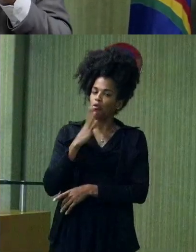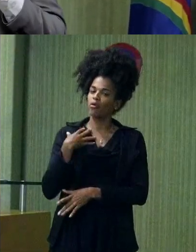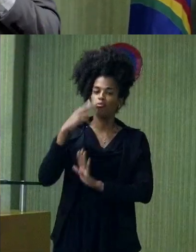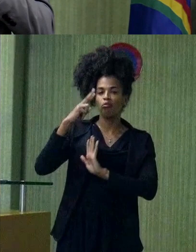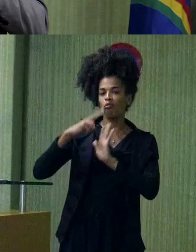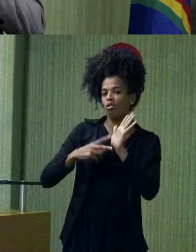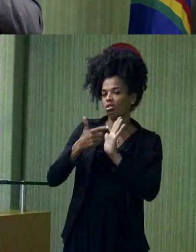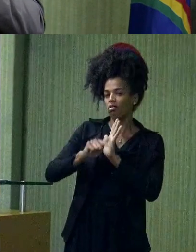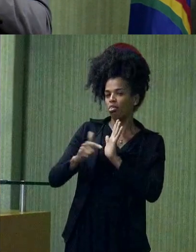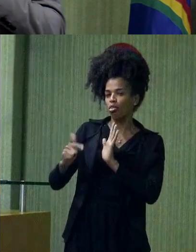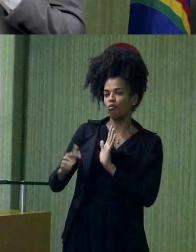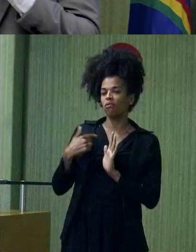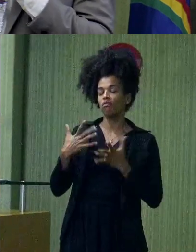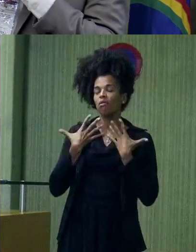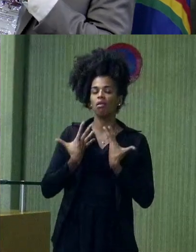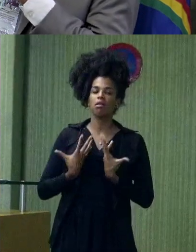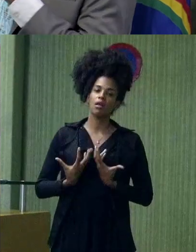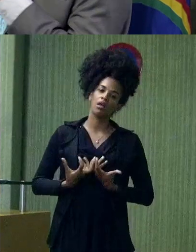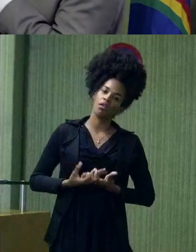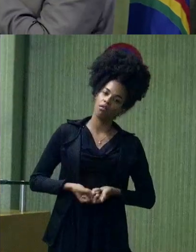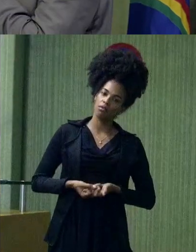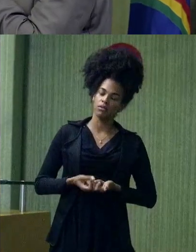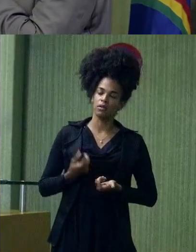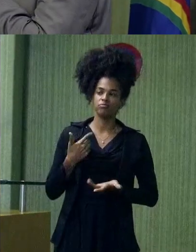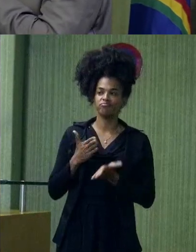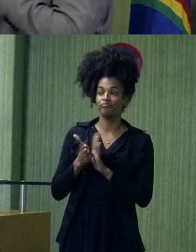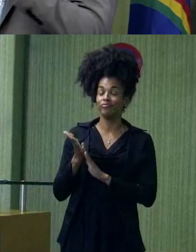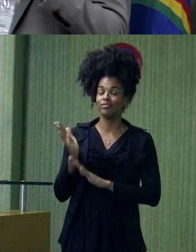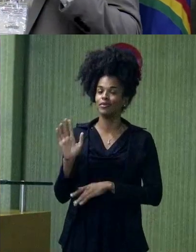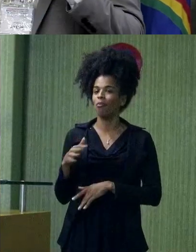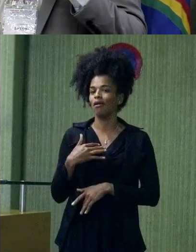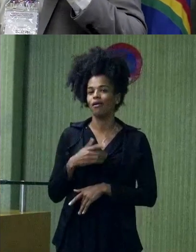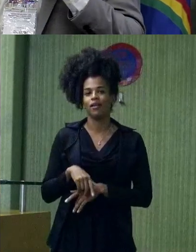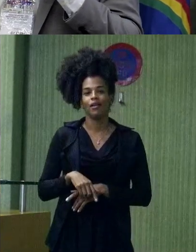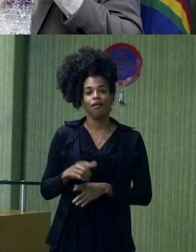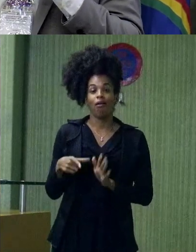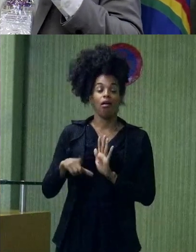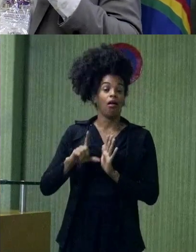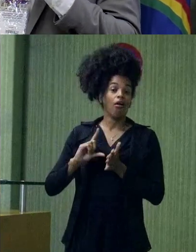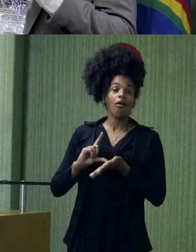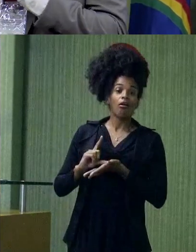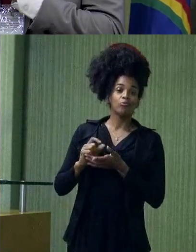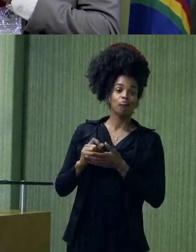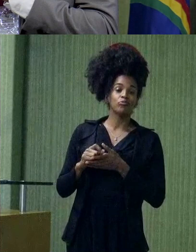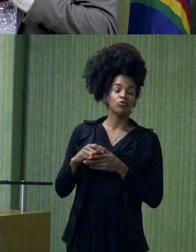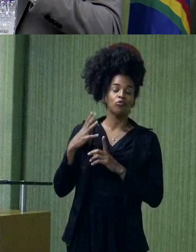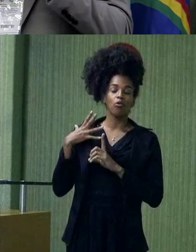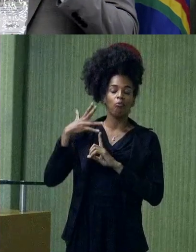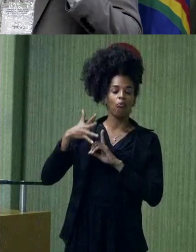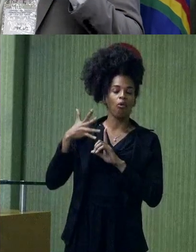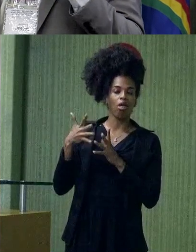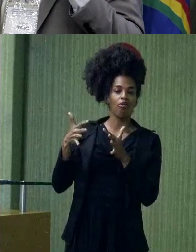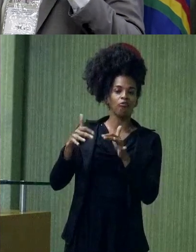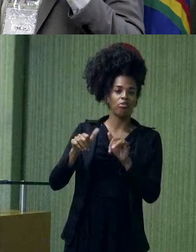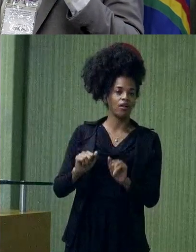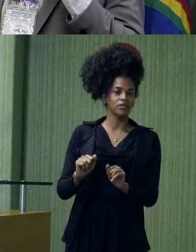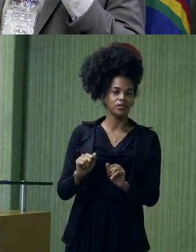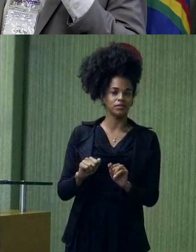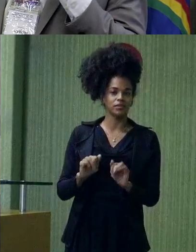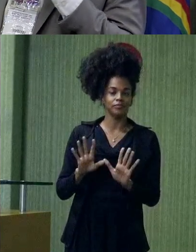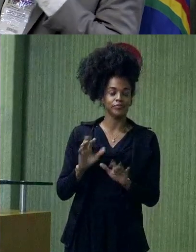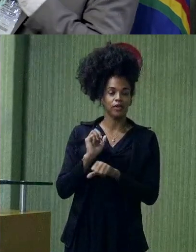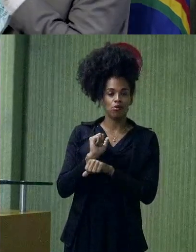cansar vocês né senão vocês vão sair daqui né antes de eu terminar minha fala não vou nem conseguir sortear os livros aqui